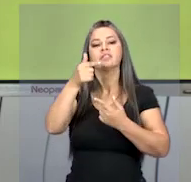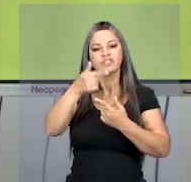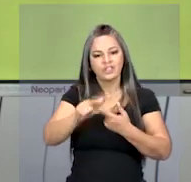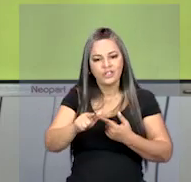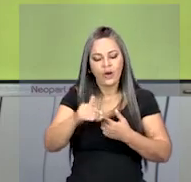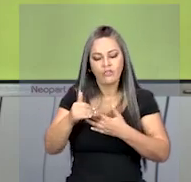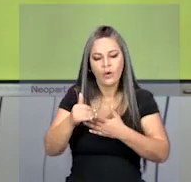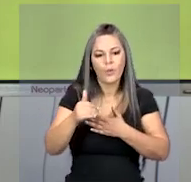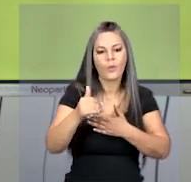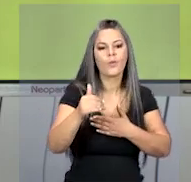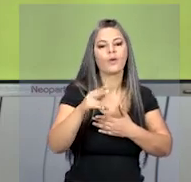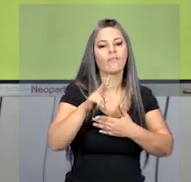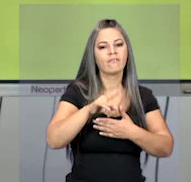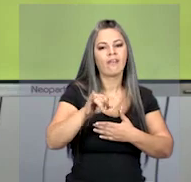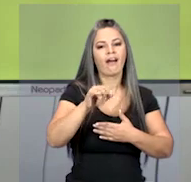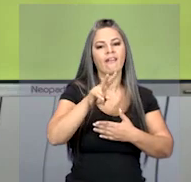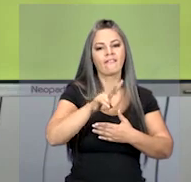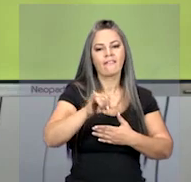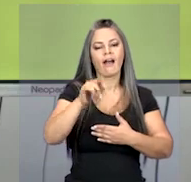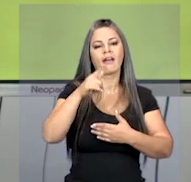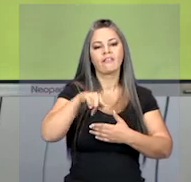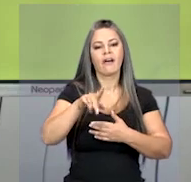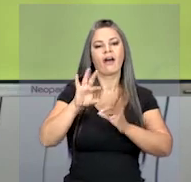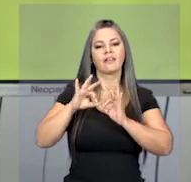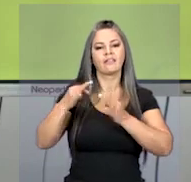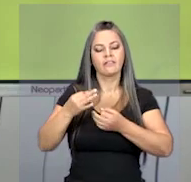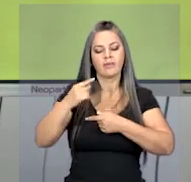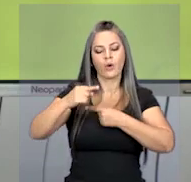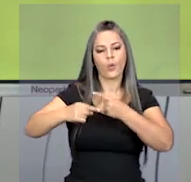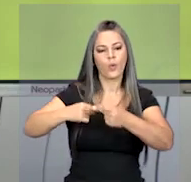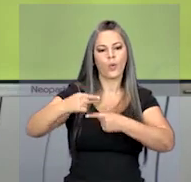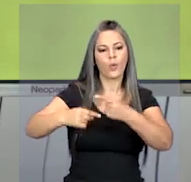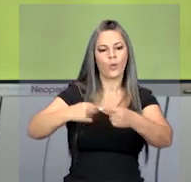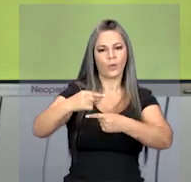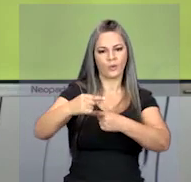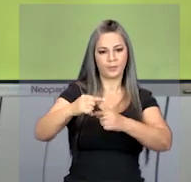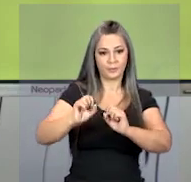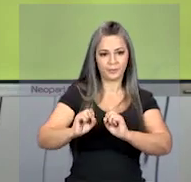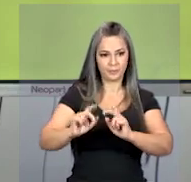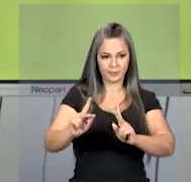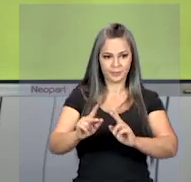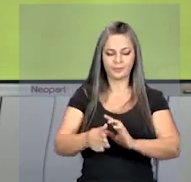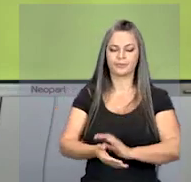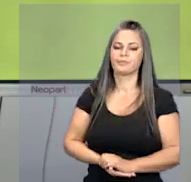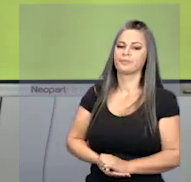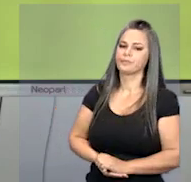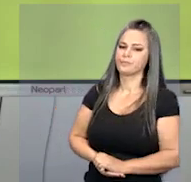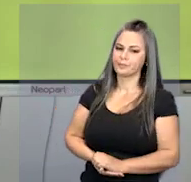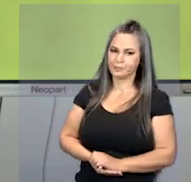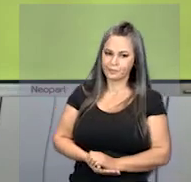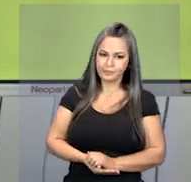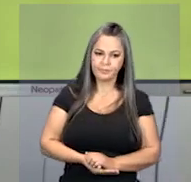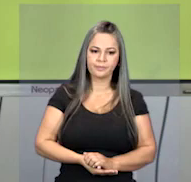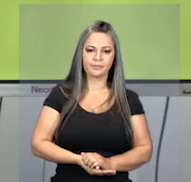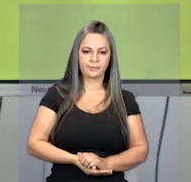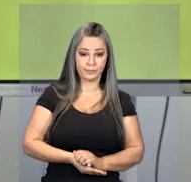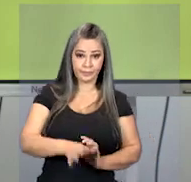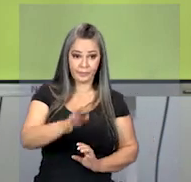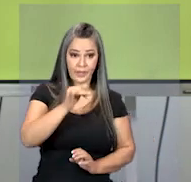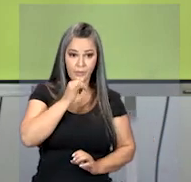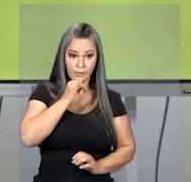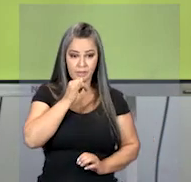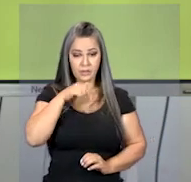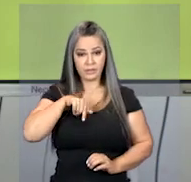Bom, se eu falo em uma narrativa oral, ela é contada, eu falo de elementos que participam desse